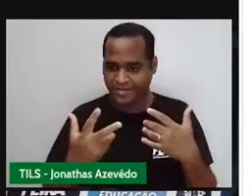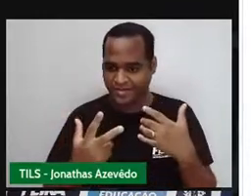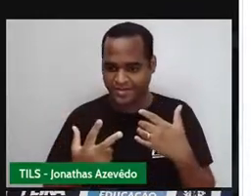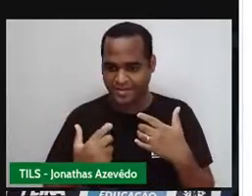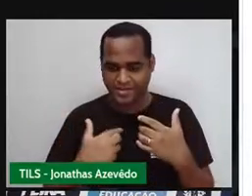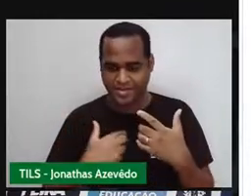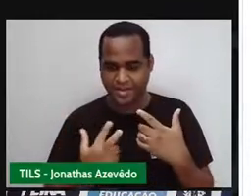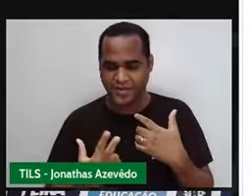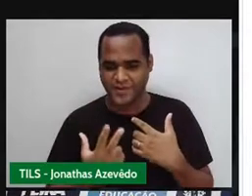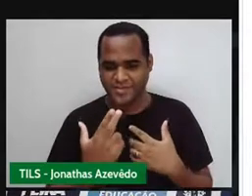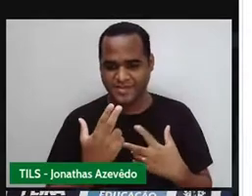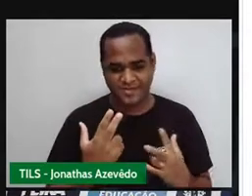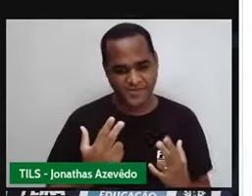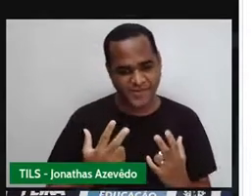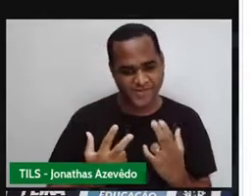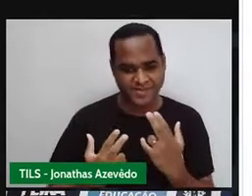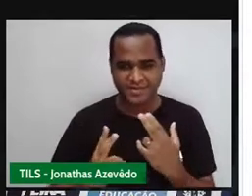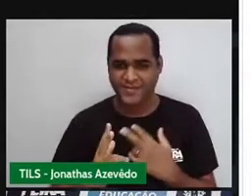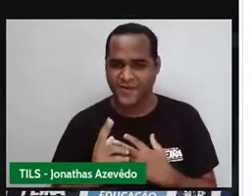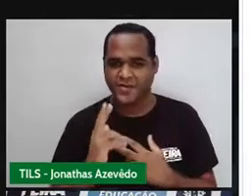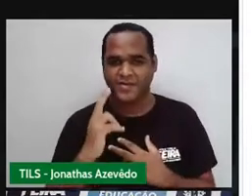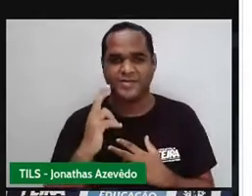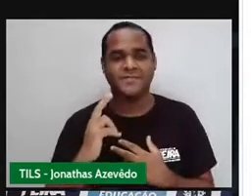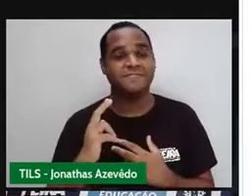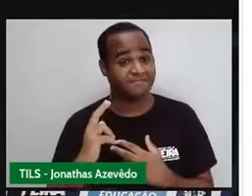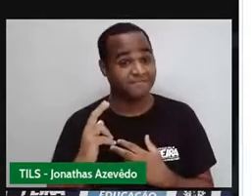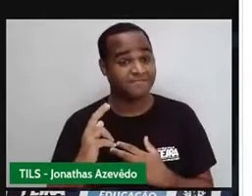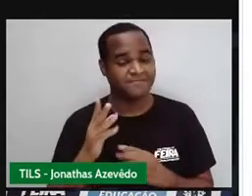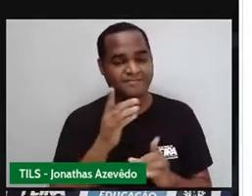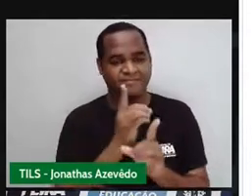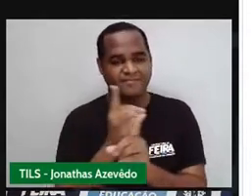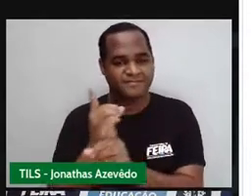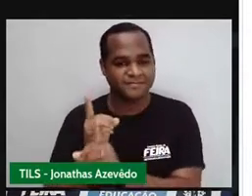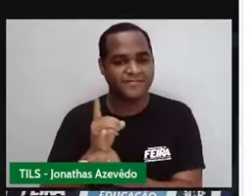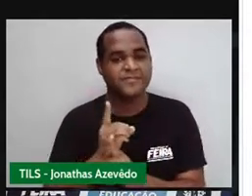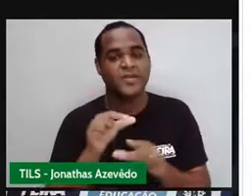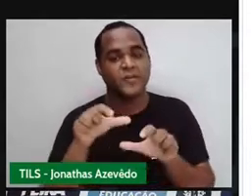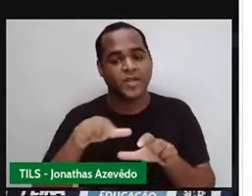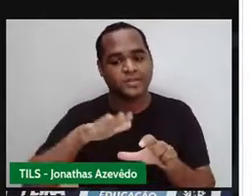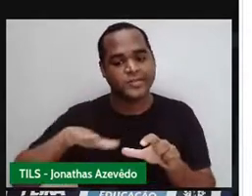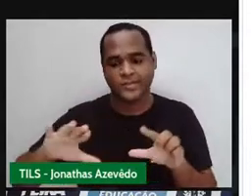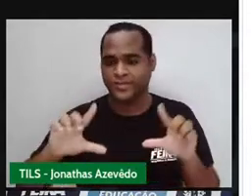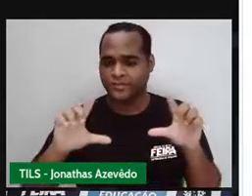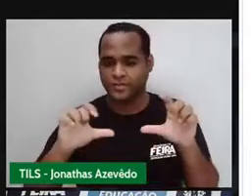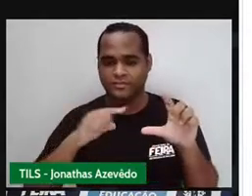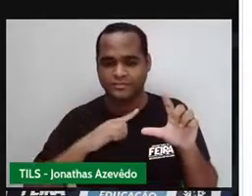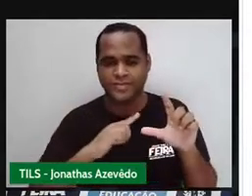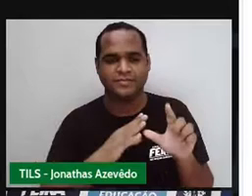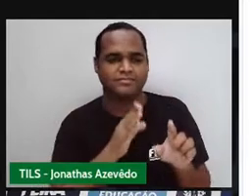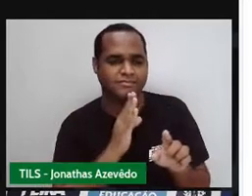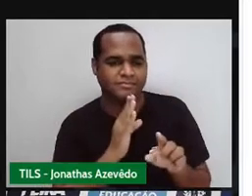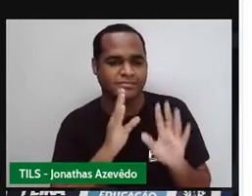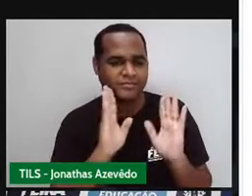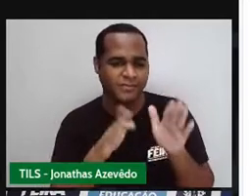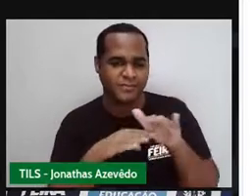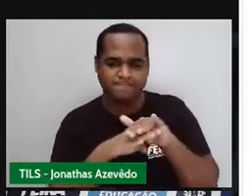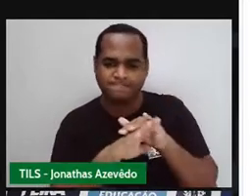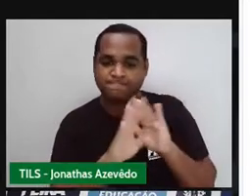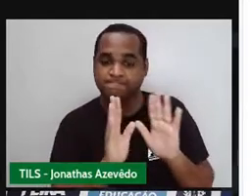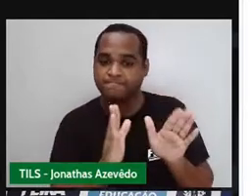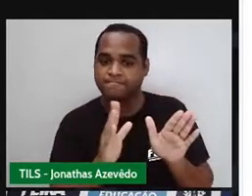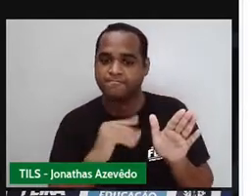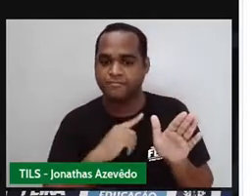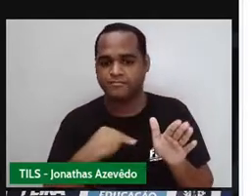recortes né fazendo esses recortes e achando figuras que a gente conhece Tem várias formas eu vou mostrar para você